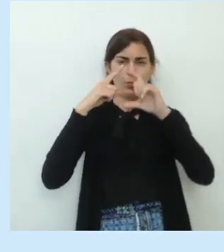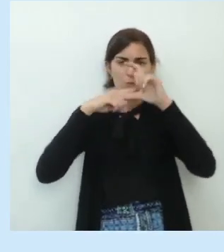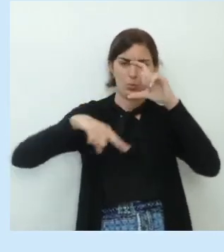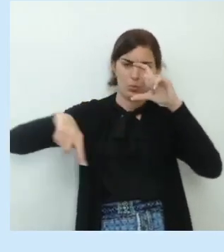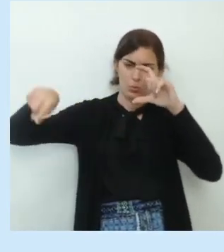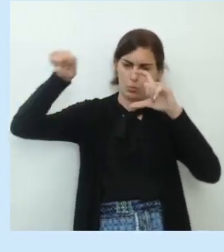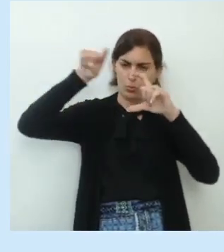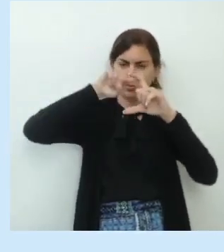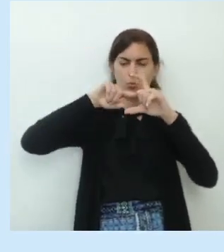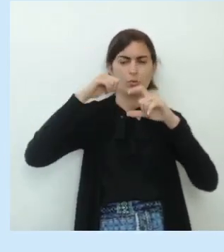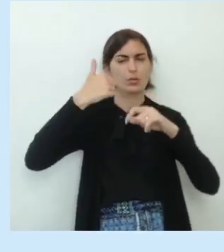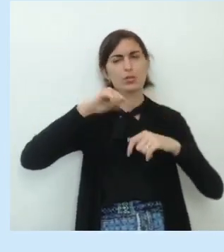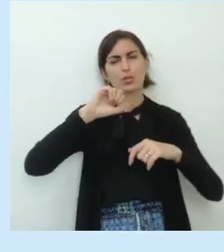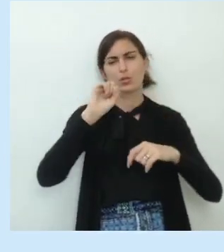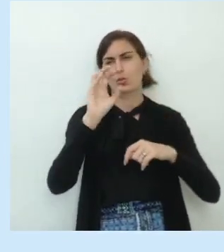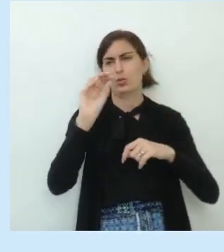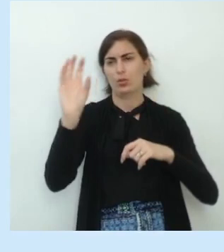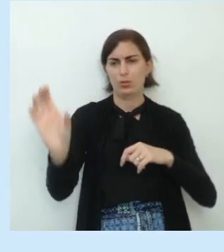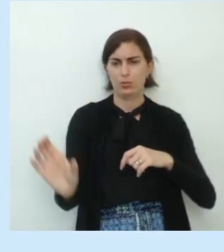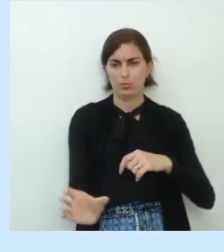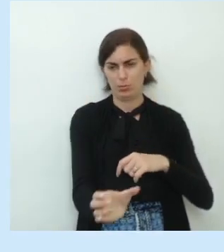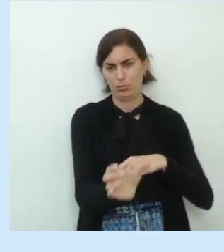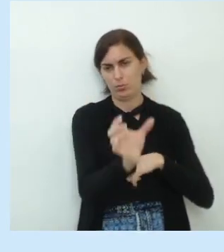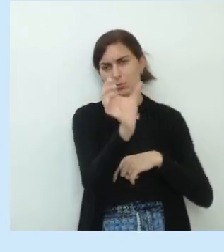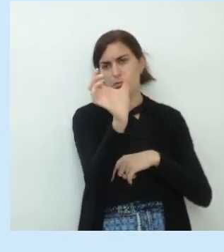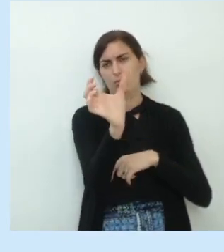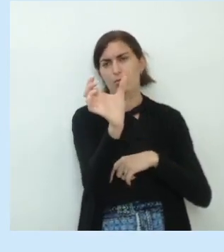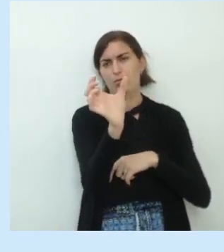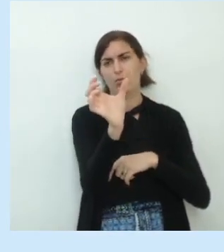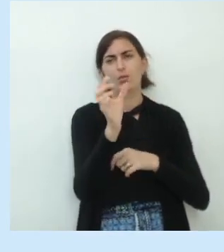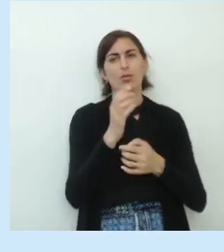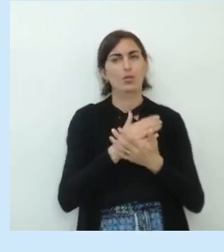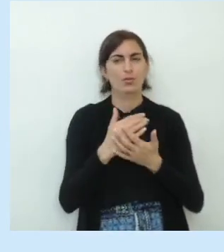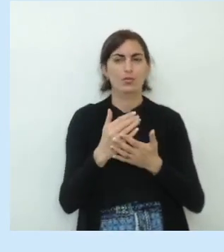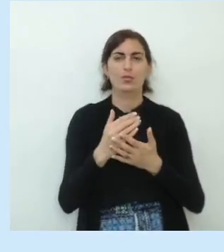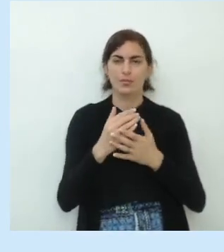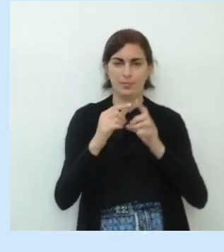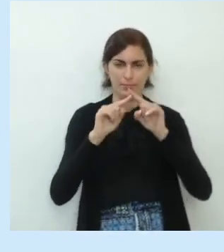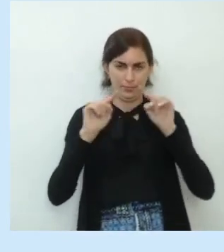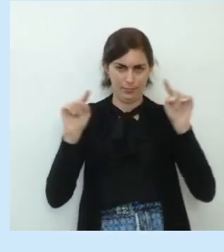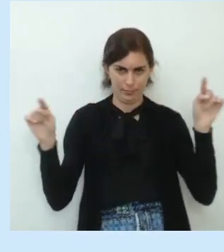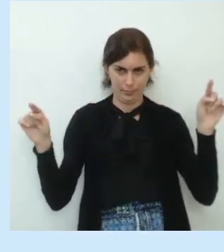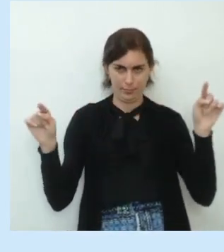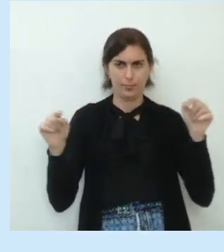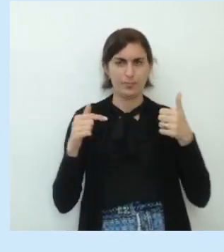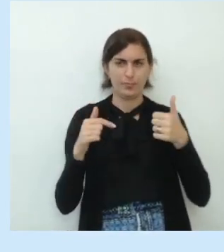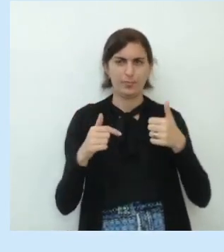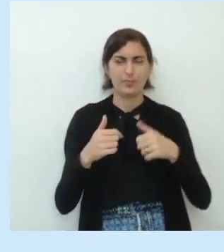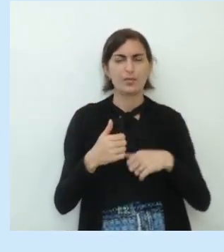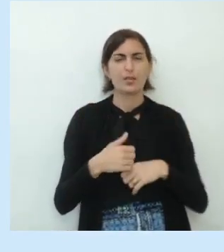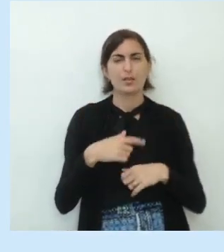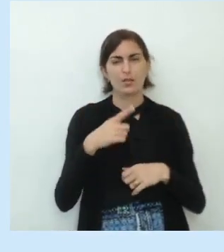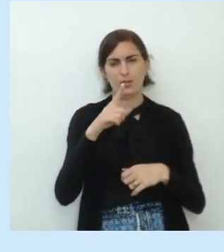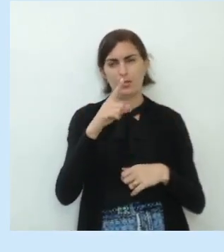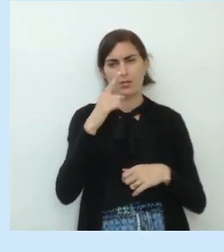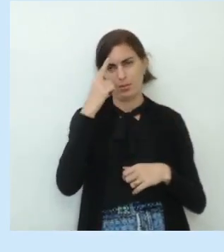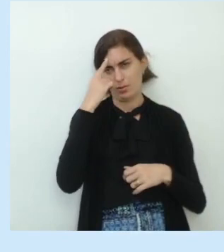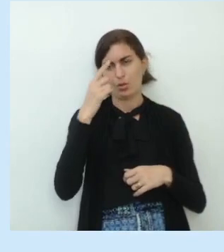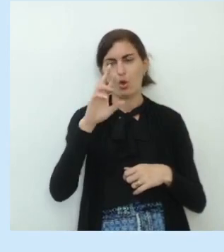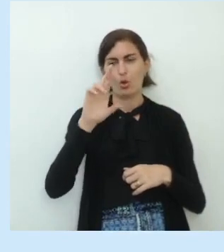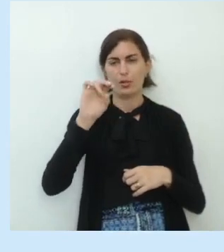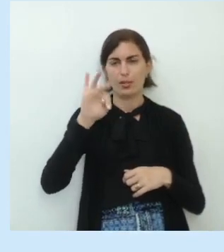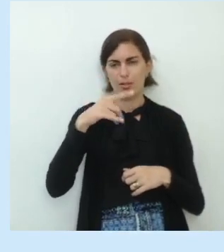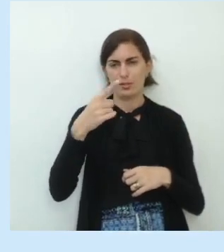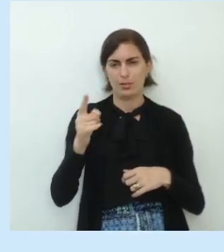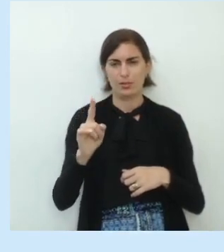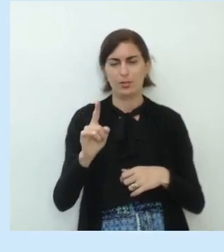Depois ela vai e se desloca passando pela origem do plano cartesiano, que chamamos de a ideia de rotação